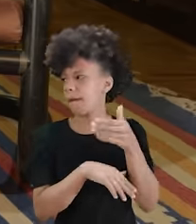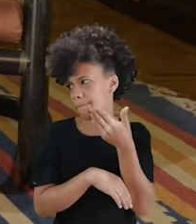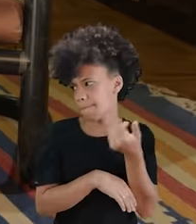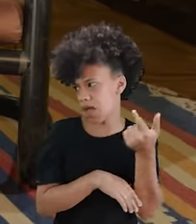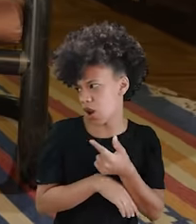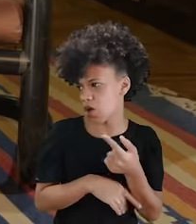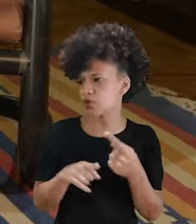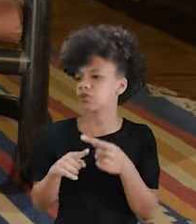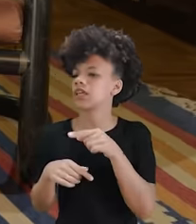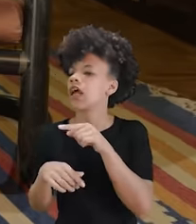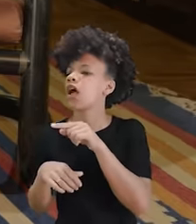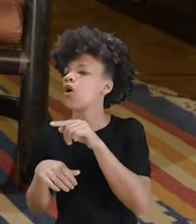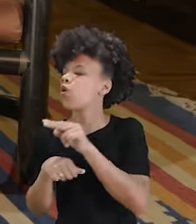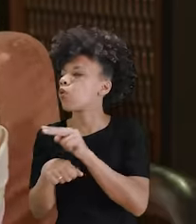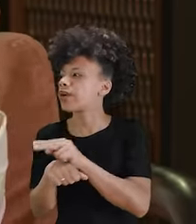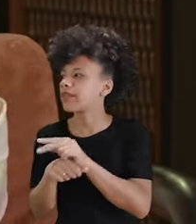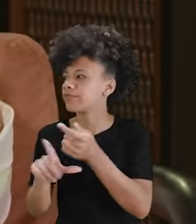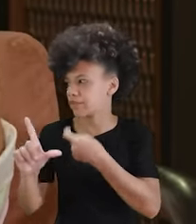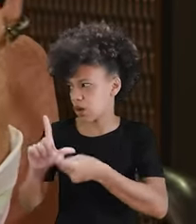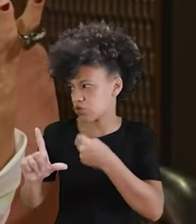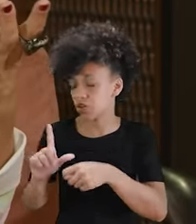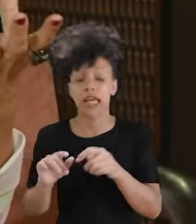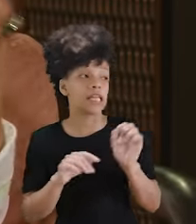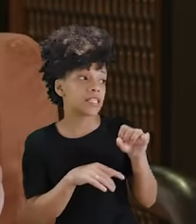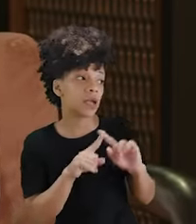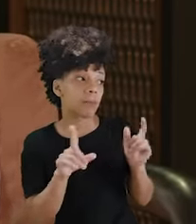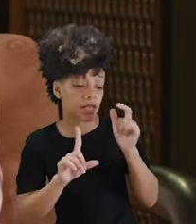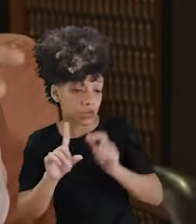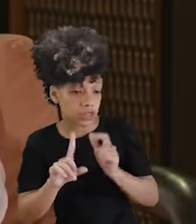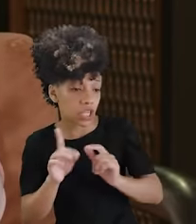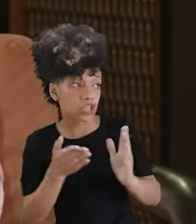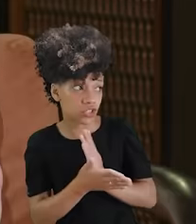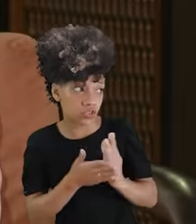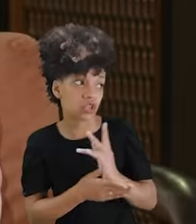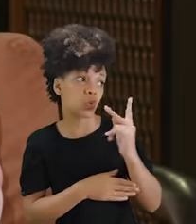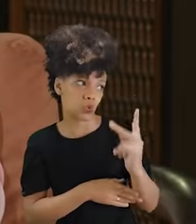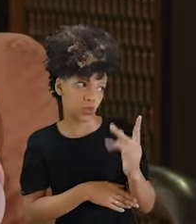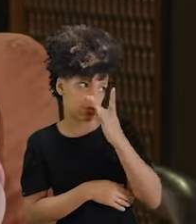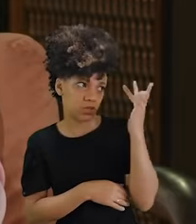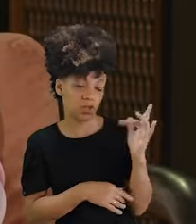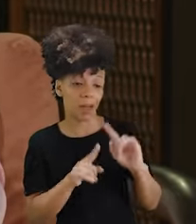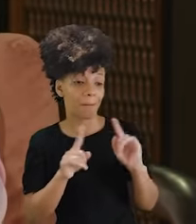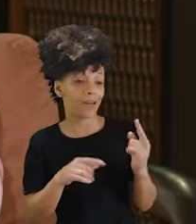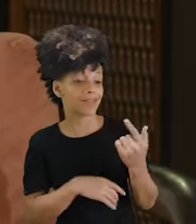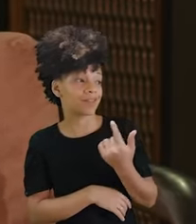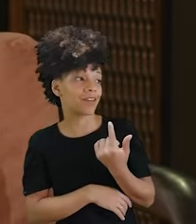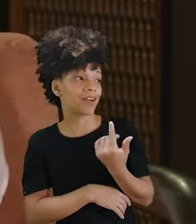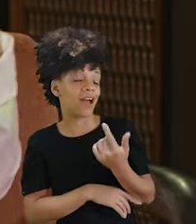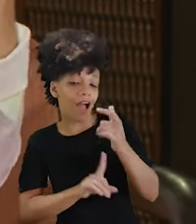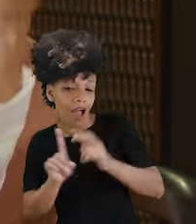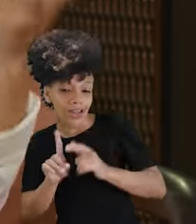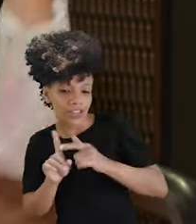cabines melhores o que a galera está cuidando da parte logística Mas tipo até mesmo os artistas eles vivem com duas pessoas né